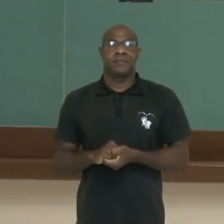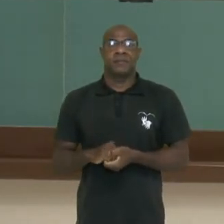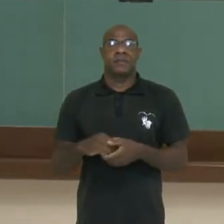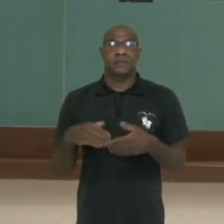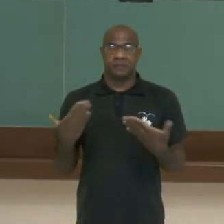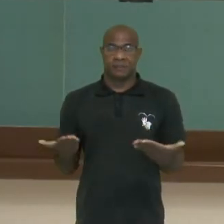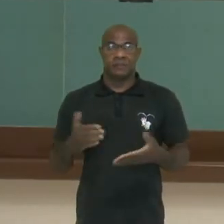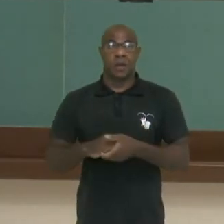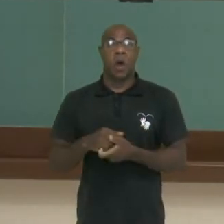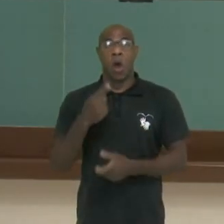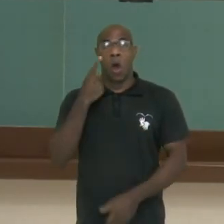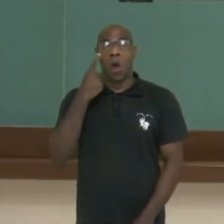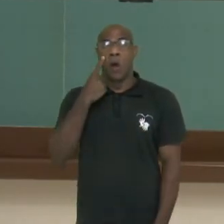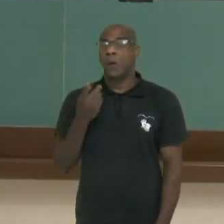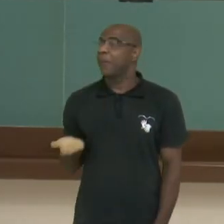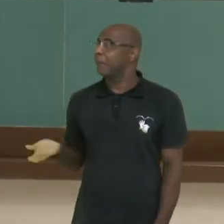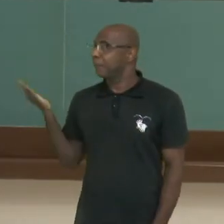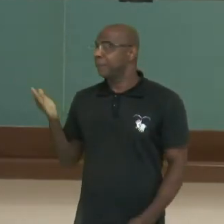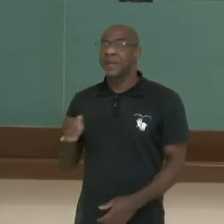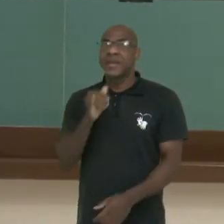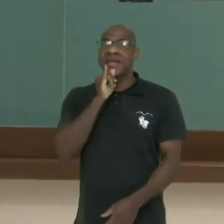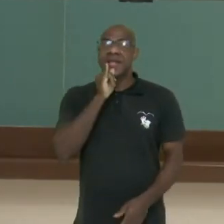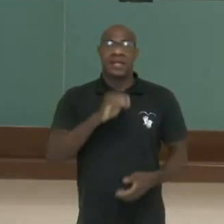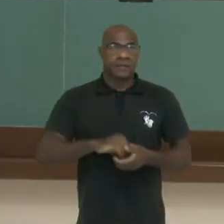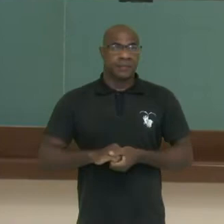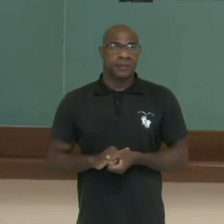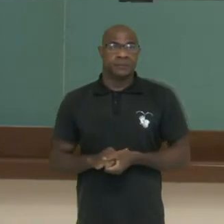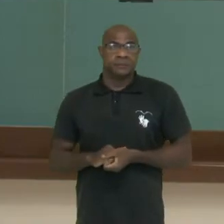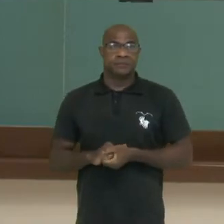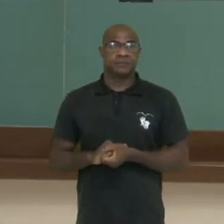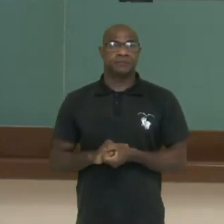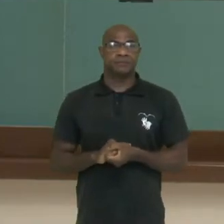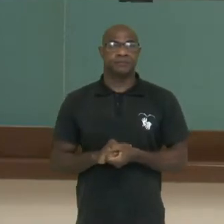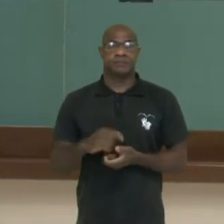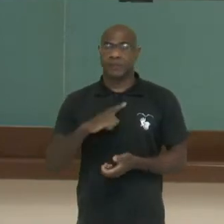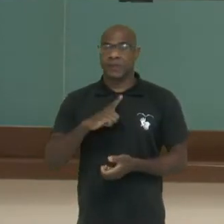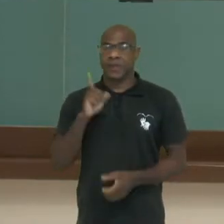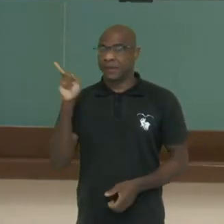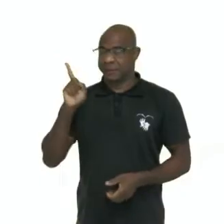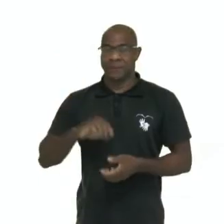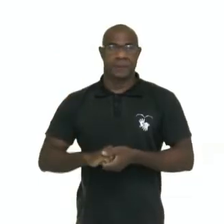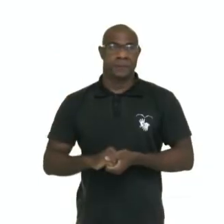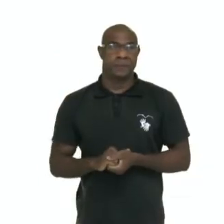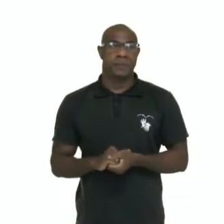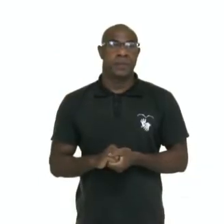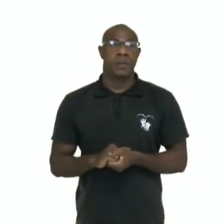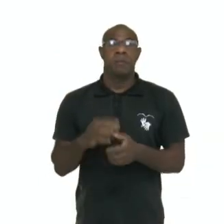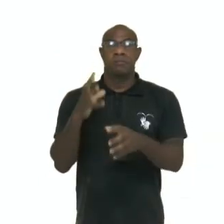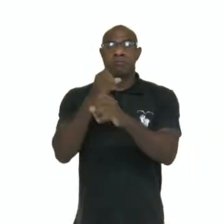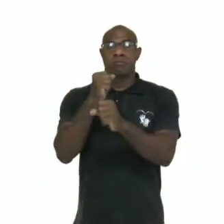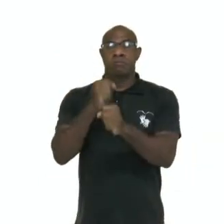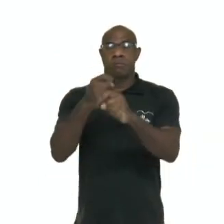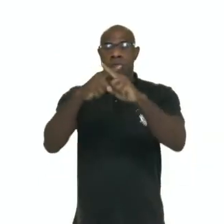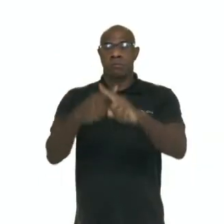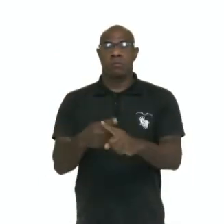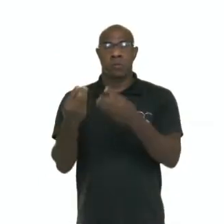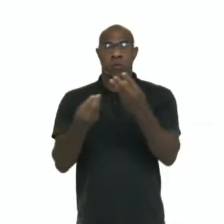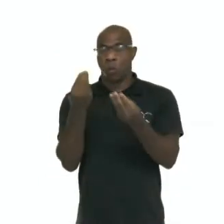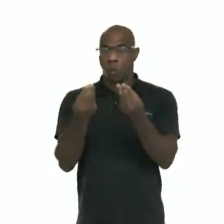jóia. Então, beleza. Então, aí, olha só esse exemplo aqui que a gente tem, né? Então, para a gente efetuar essa